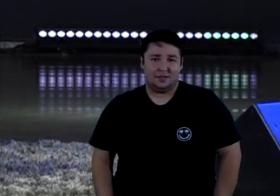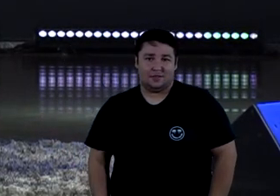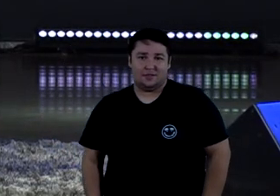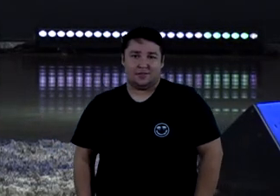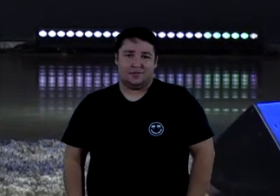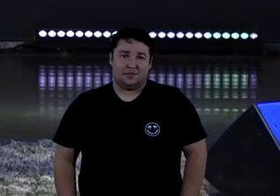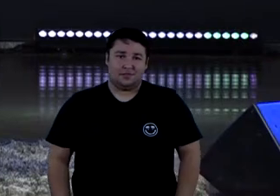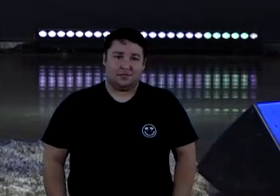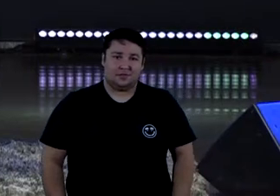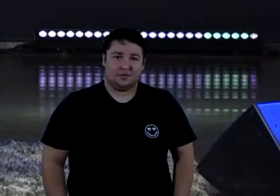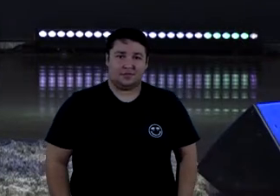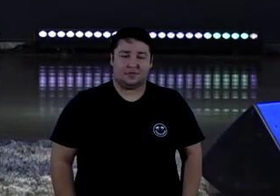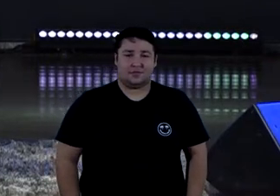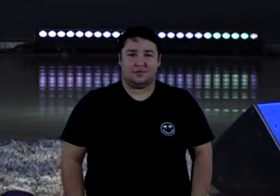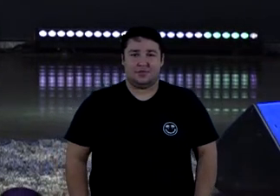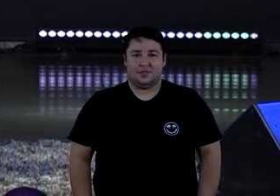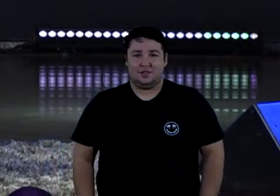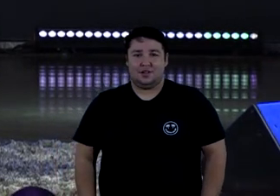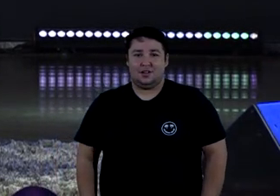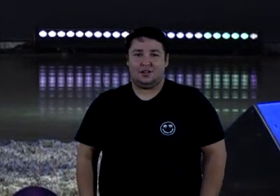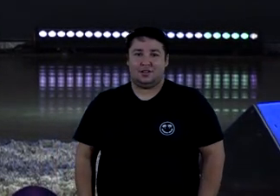Ainda com os teus olhos fechados,